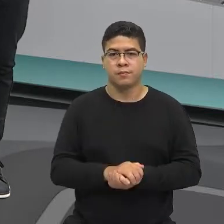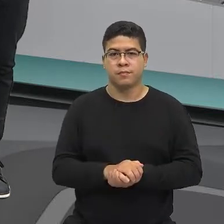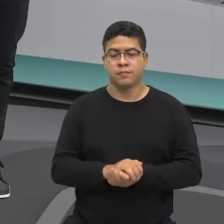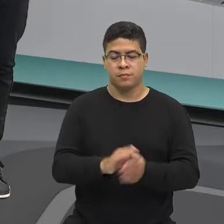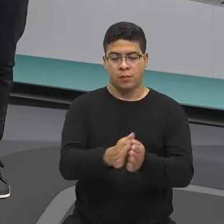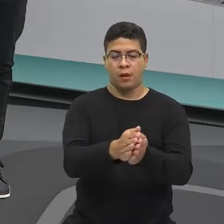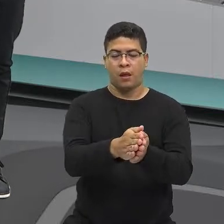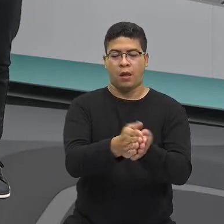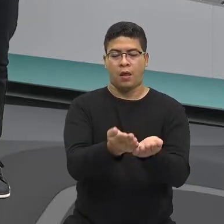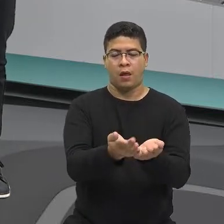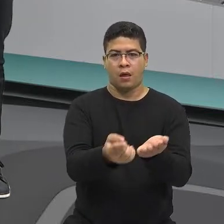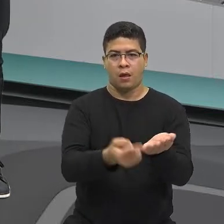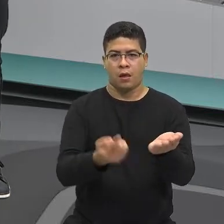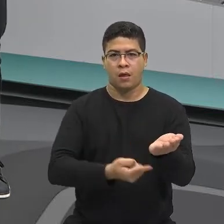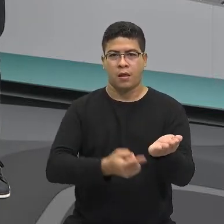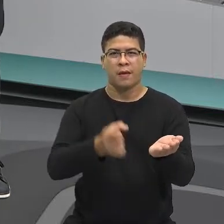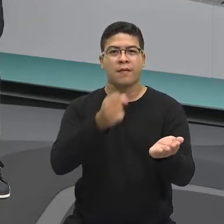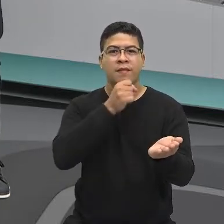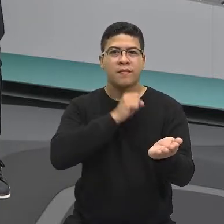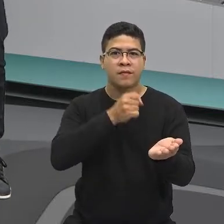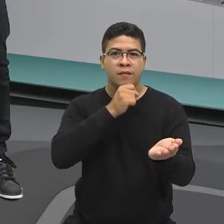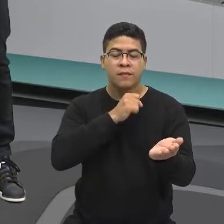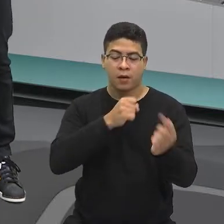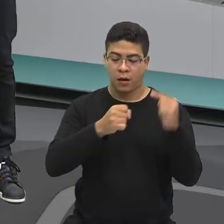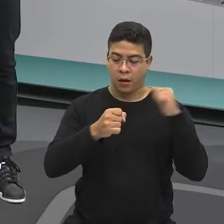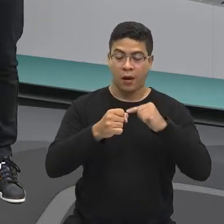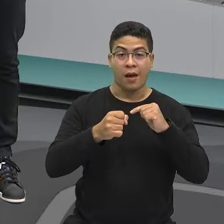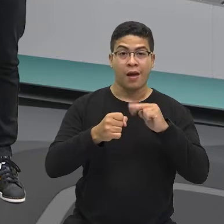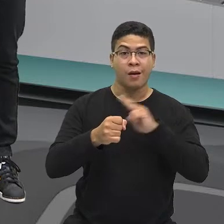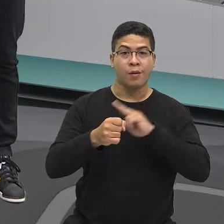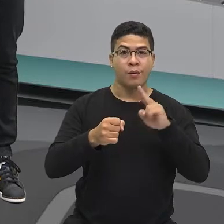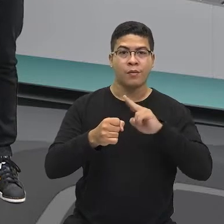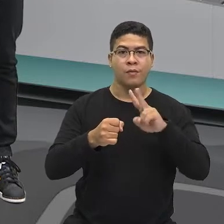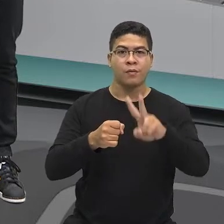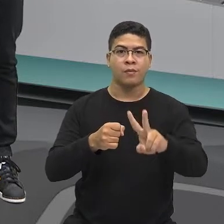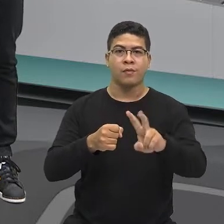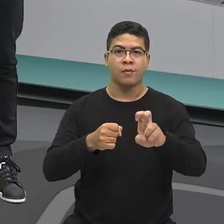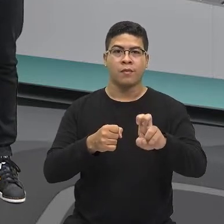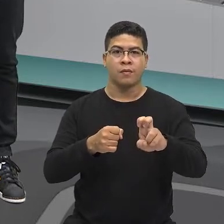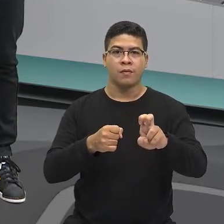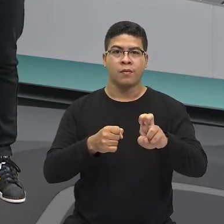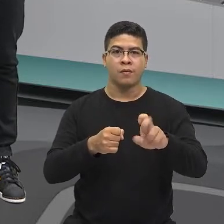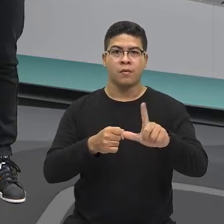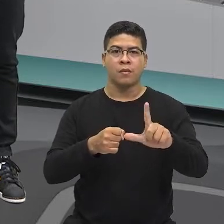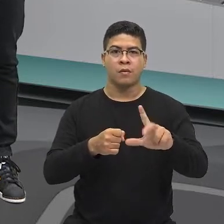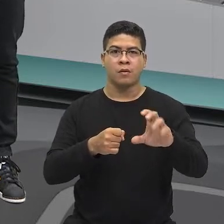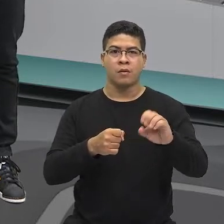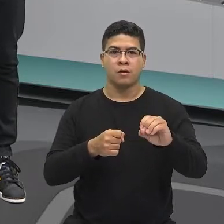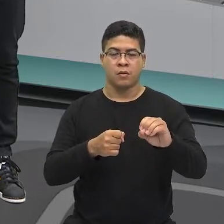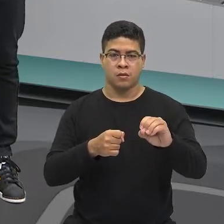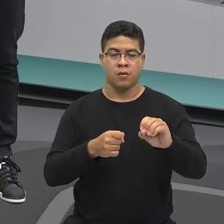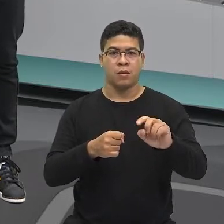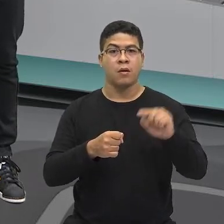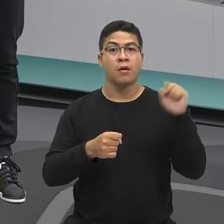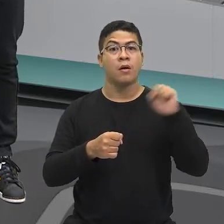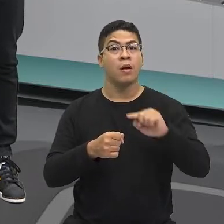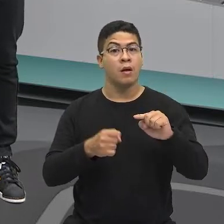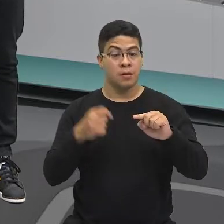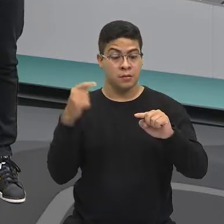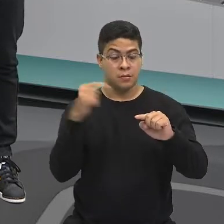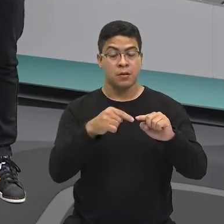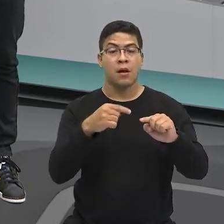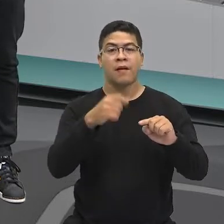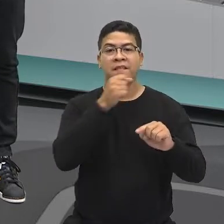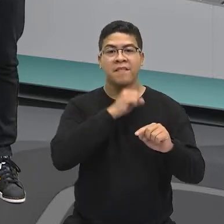você relembrar. Aí você tem aqui, ó, temos aqui a capa de um livro, né? O Homem Vetrusiano ali, né? Você